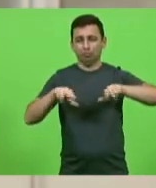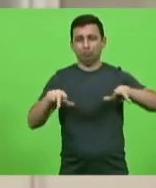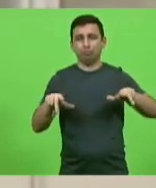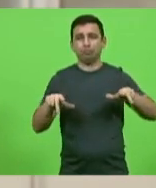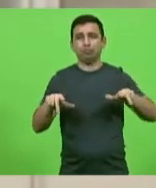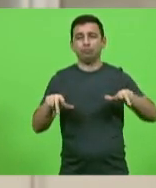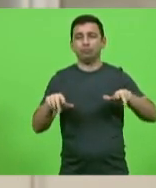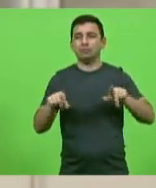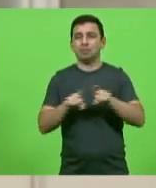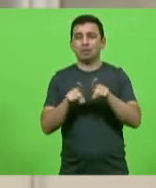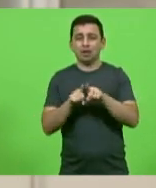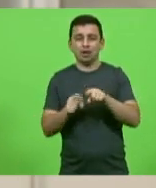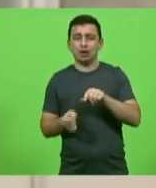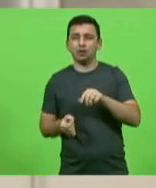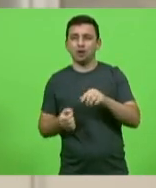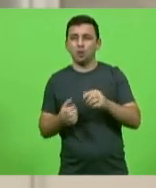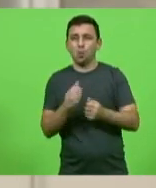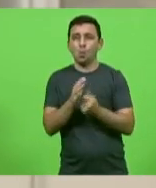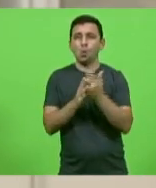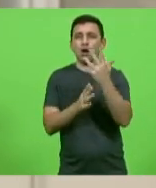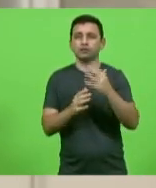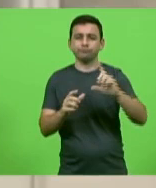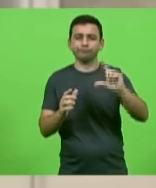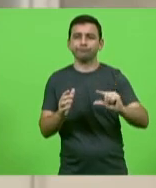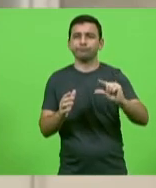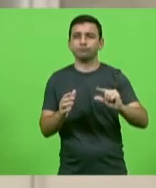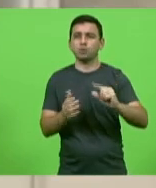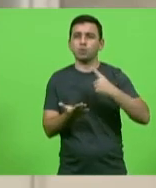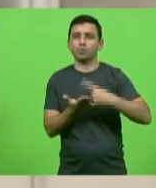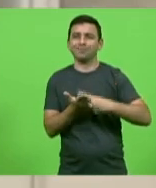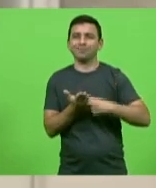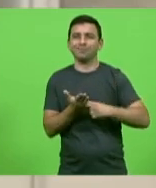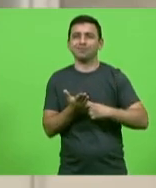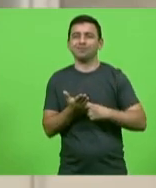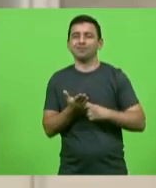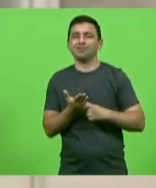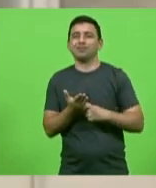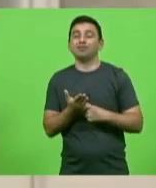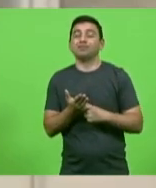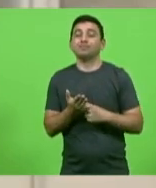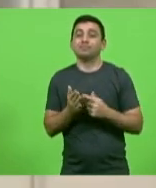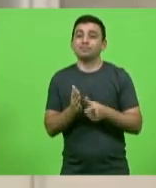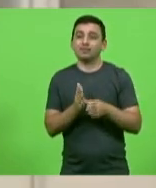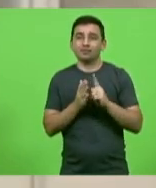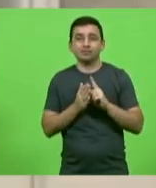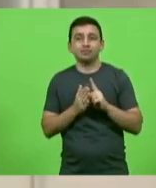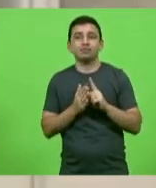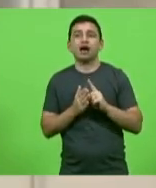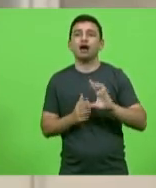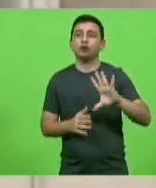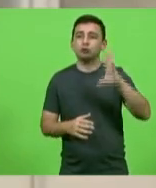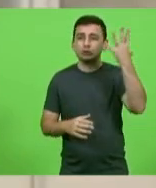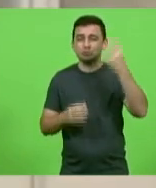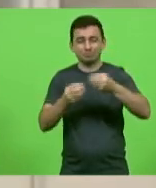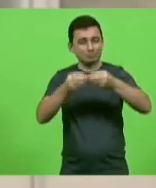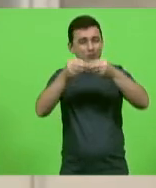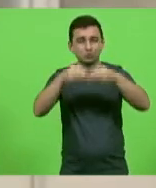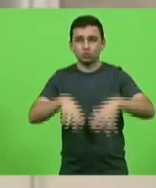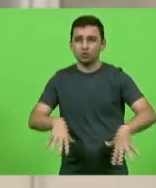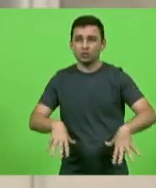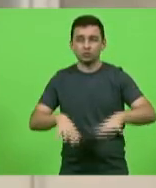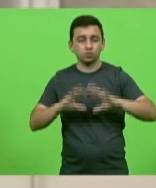e em quantidade inferior ao ajustar acarretando com isso eu penso